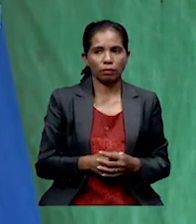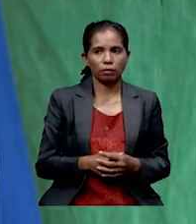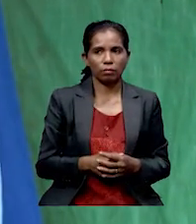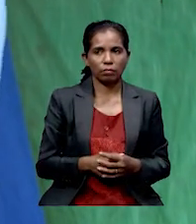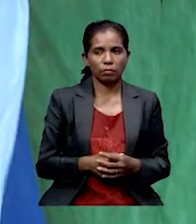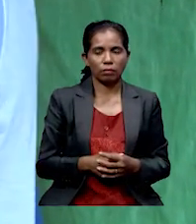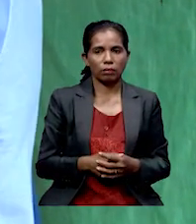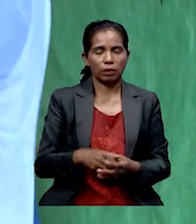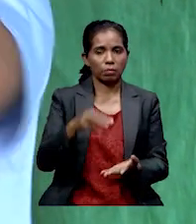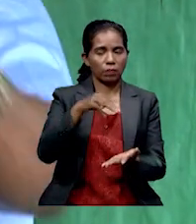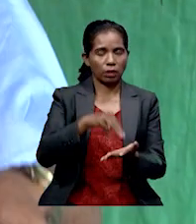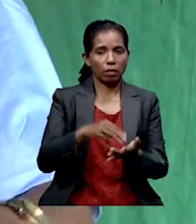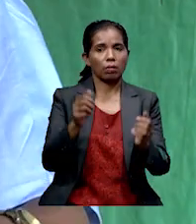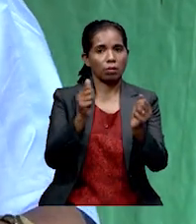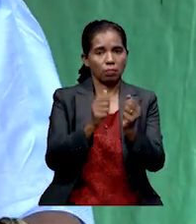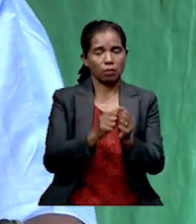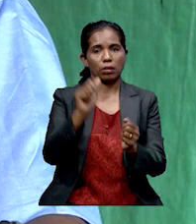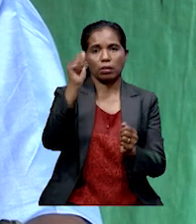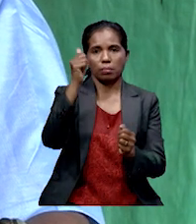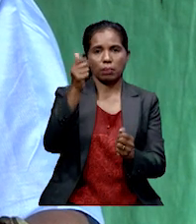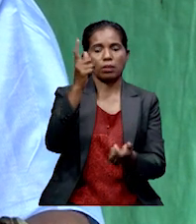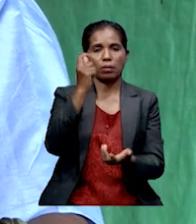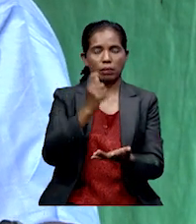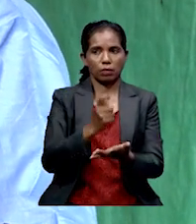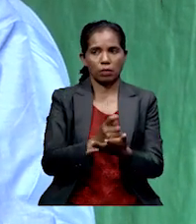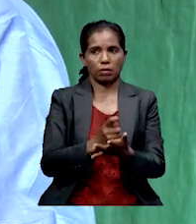Milão mag rihum sanulu.